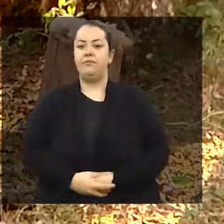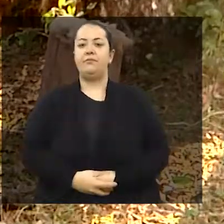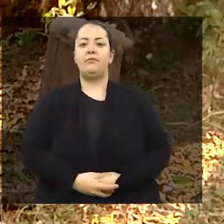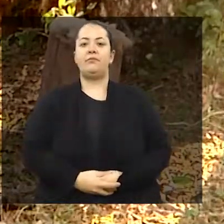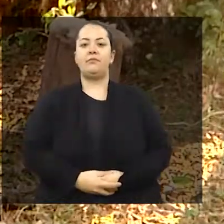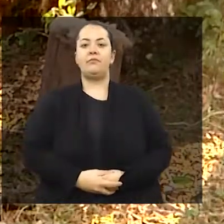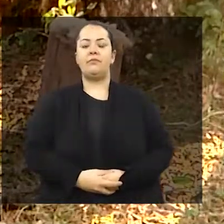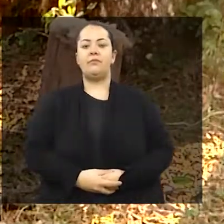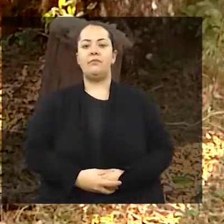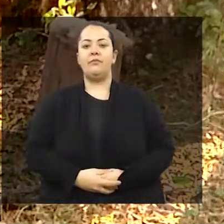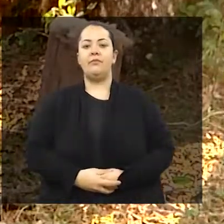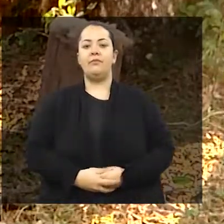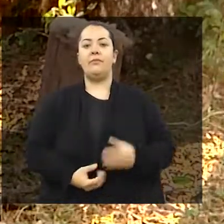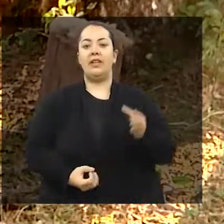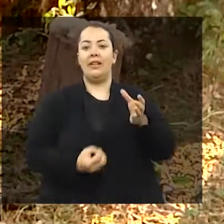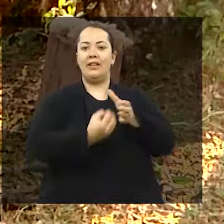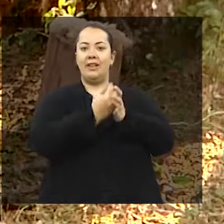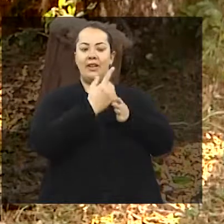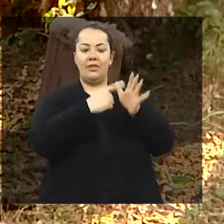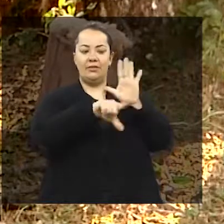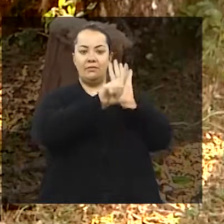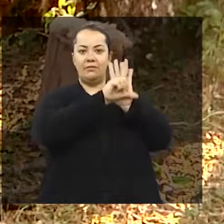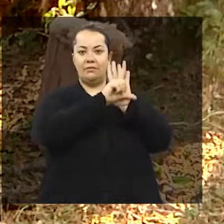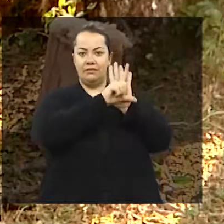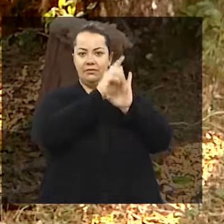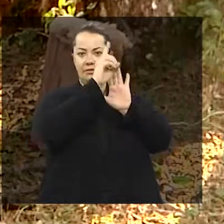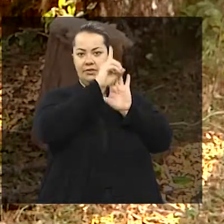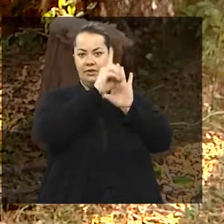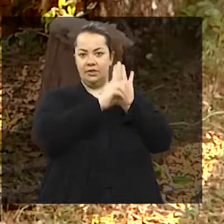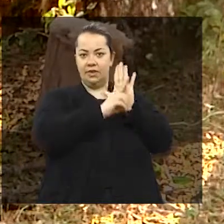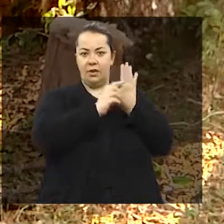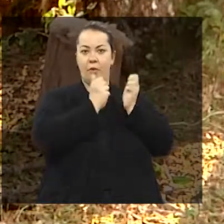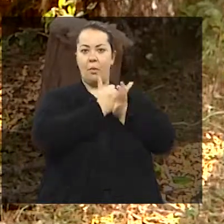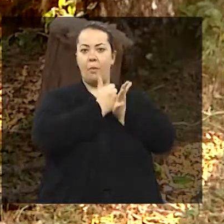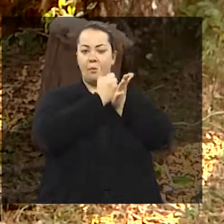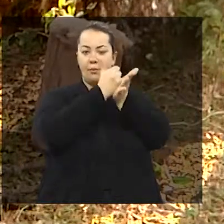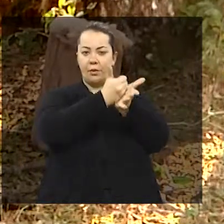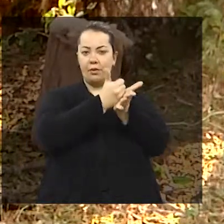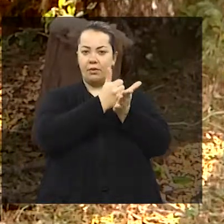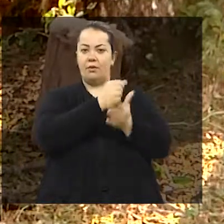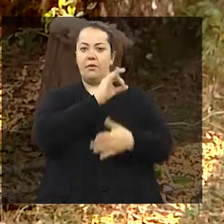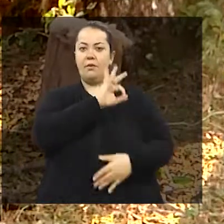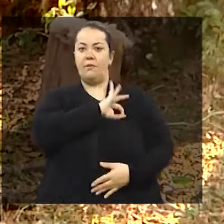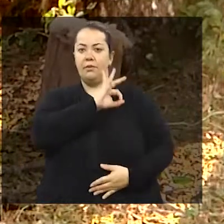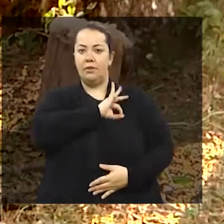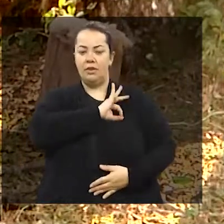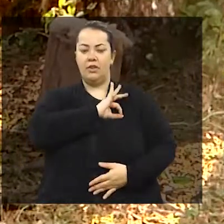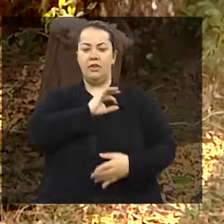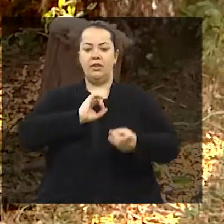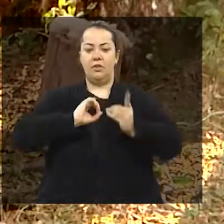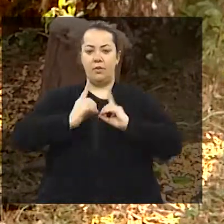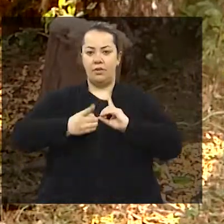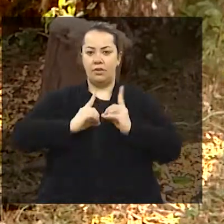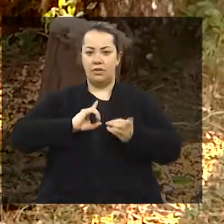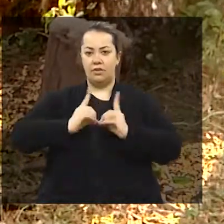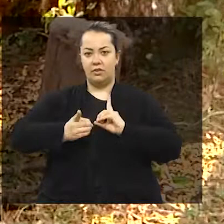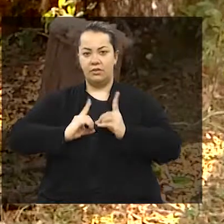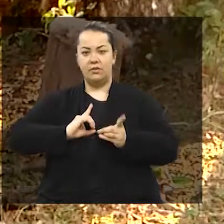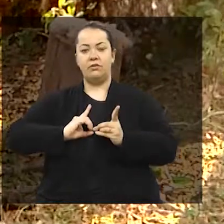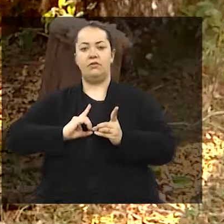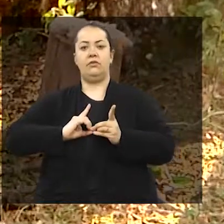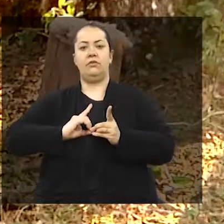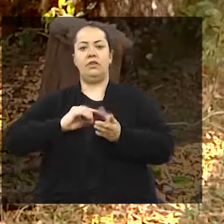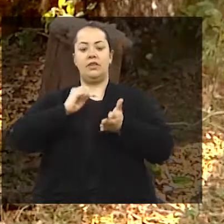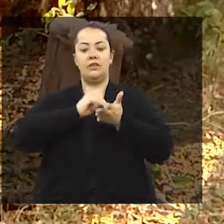acampamento farroupilha para a gente compreender assim existe os festejos farroupilhas festejos farroupilhas e existe